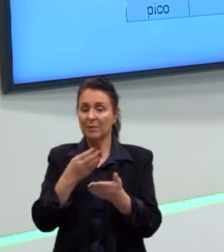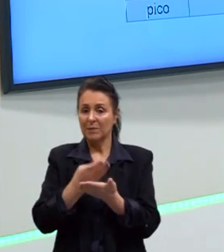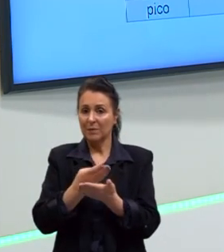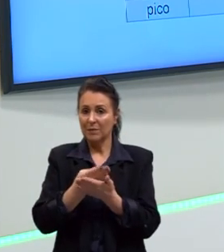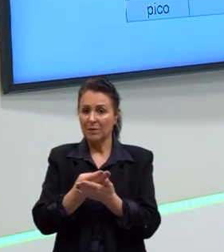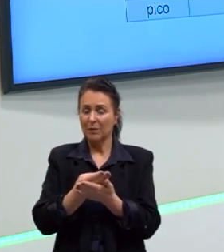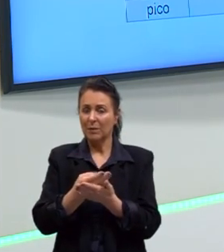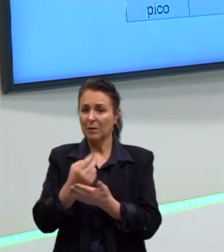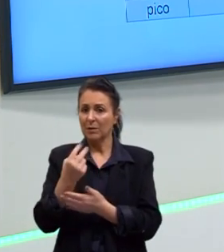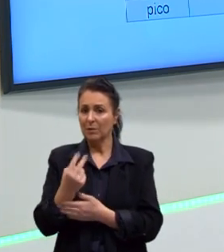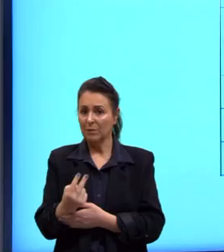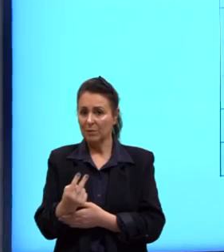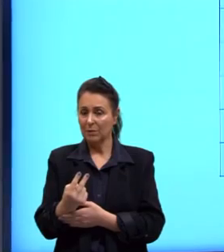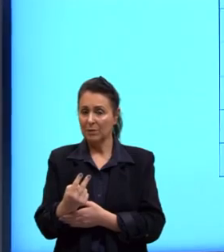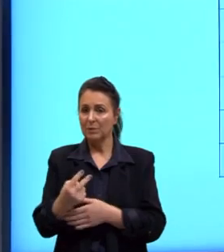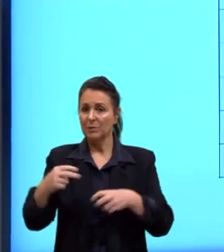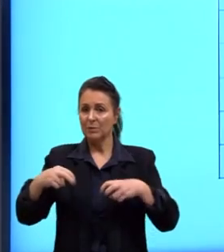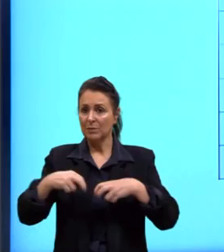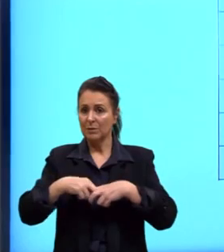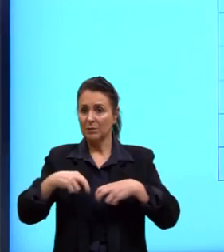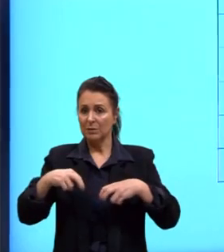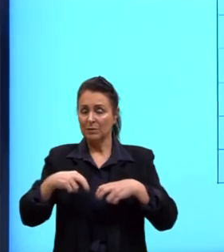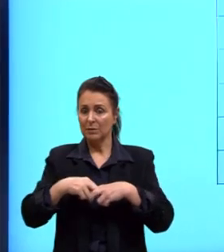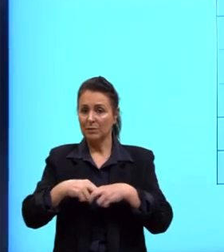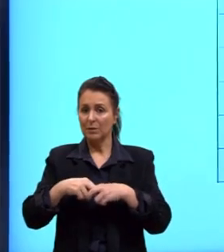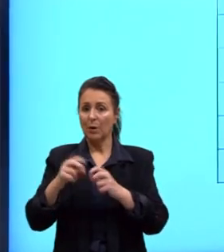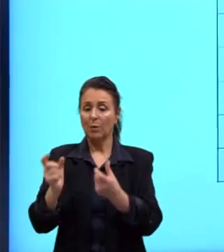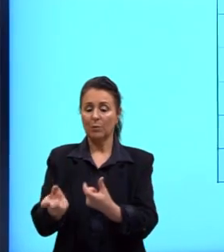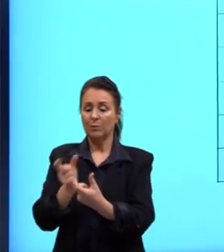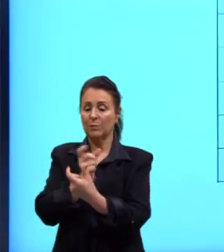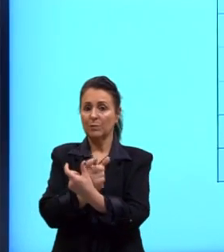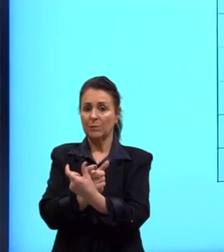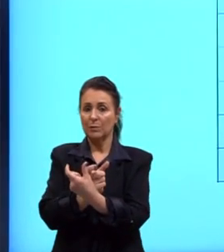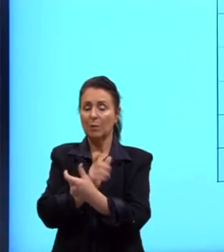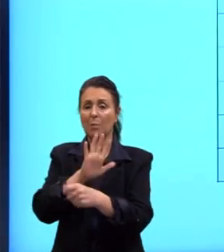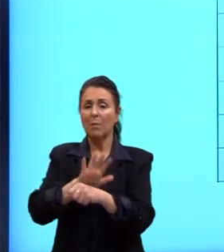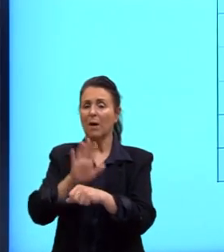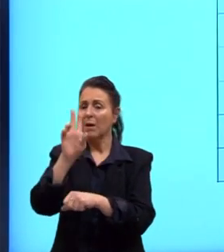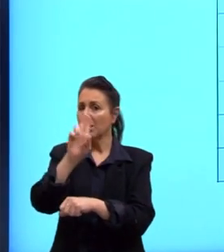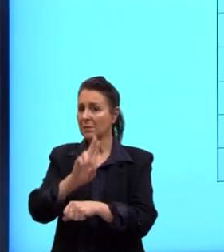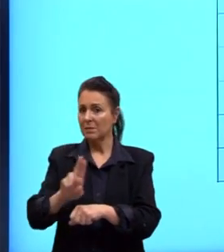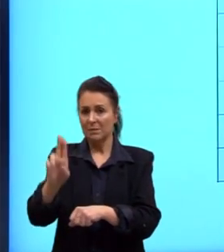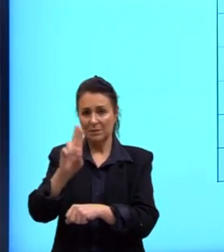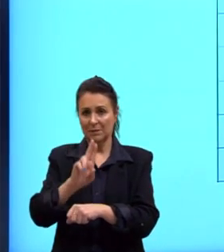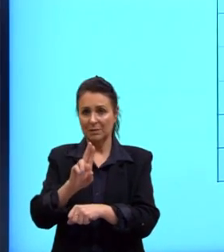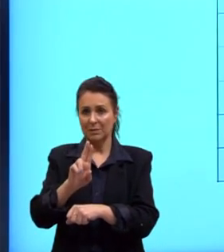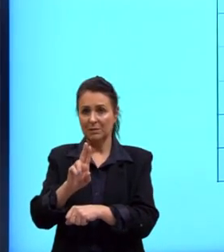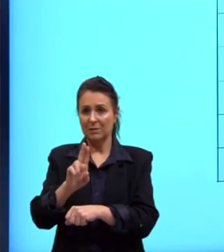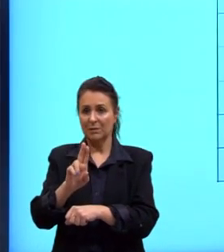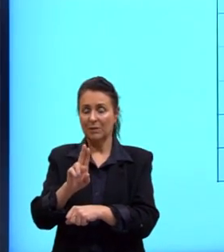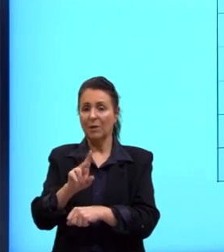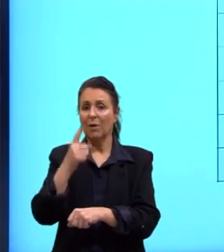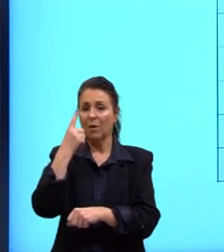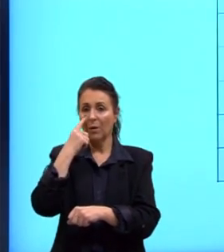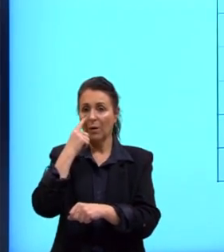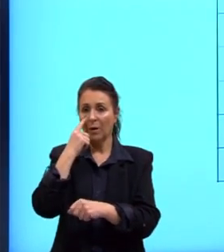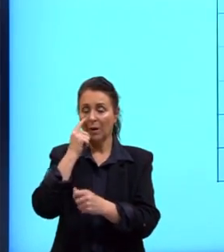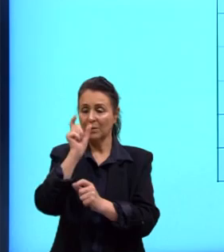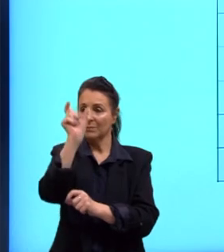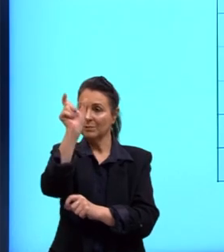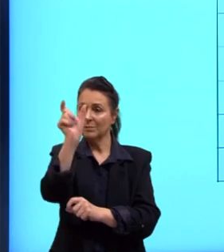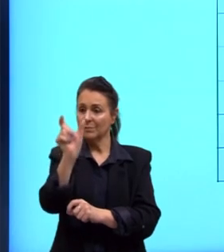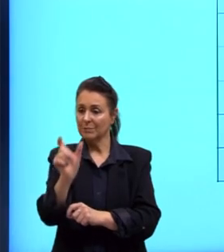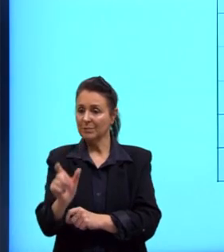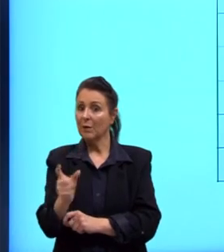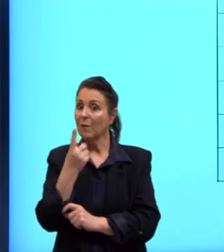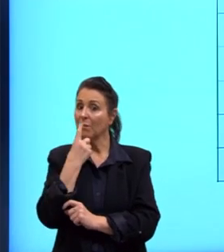aula 2 de física né os prefixos mais utilizados E aí eu deixei né específico aqui marcadinho